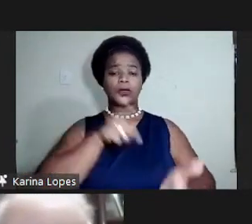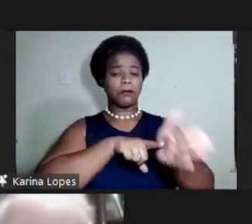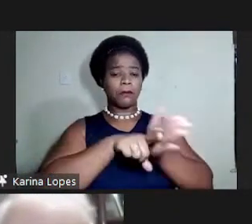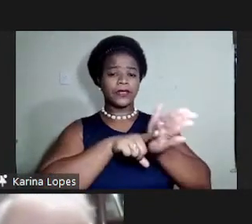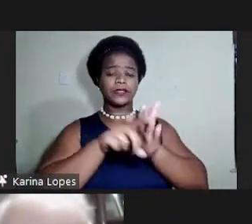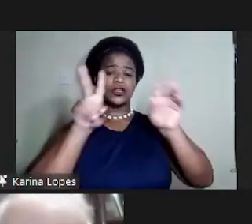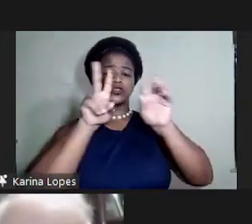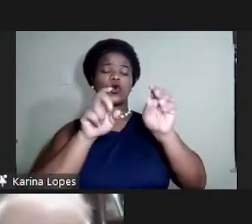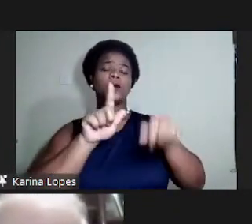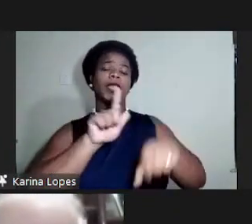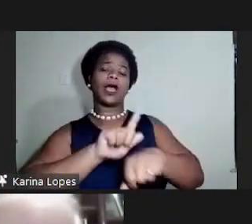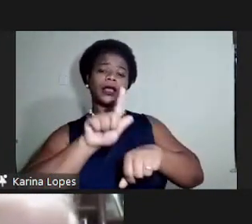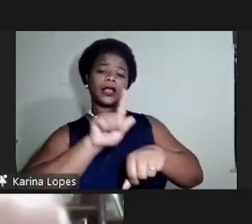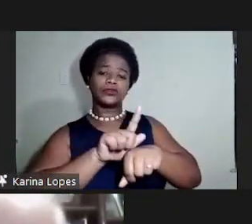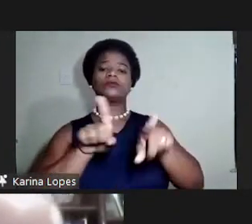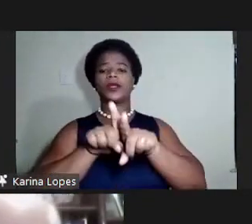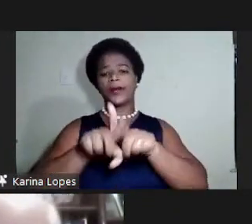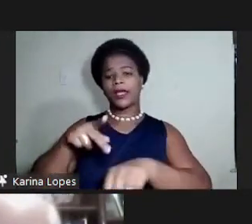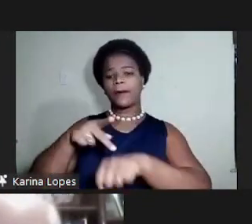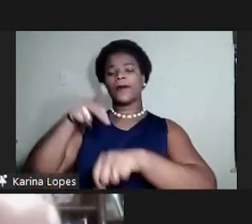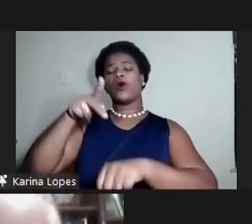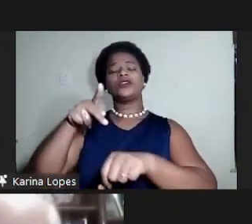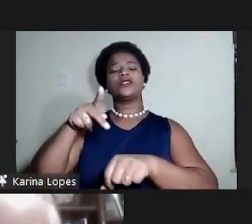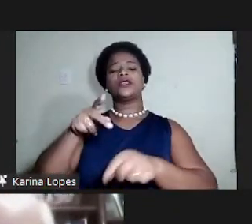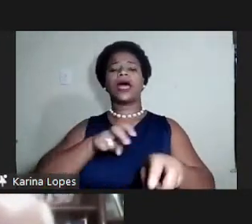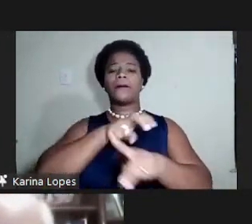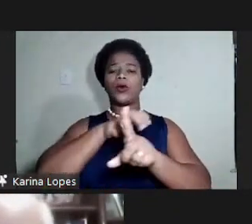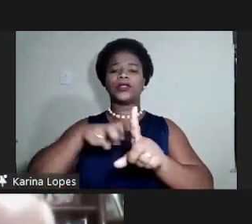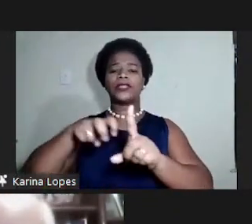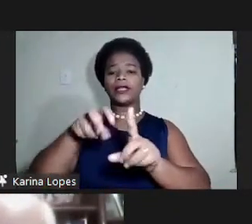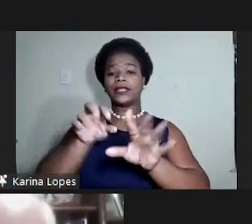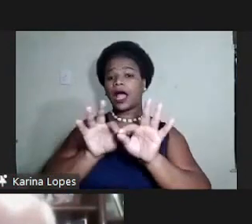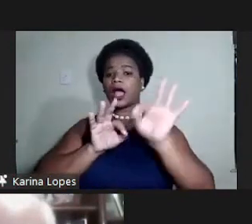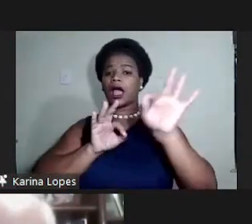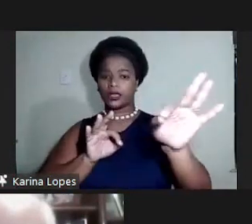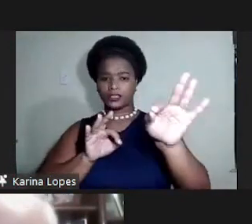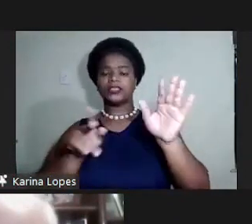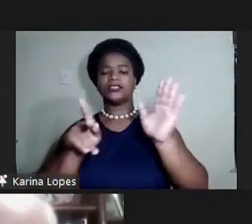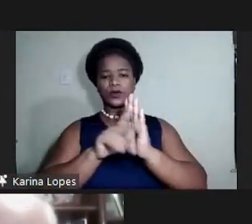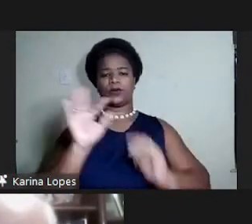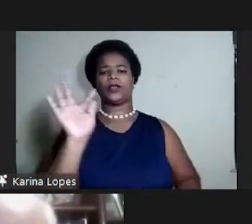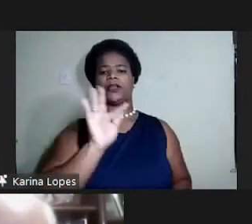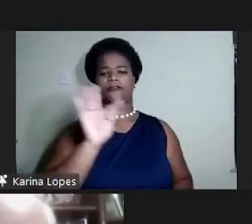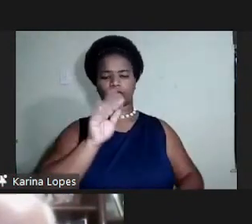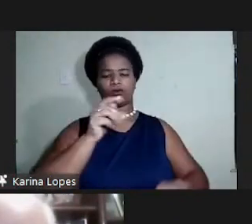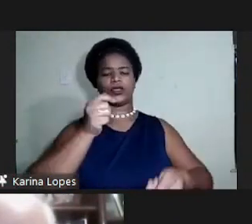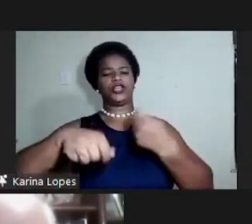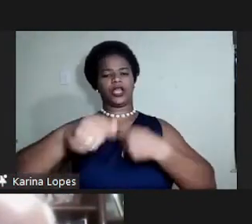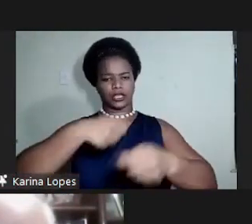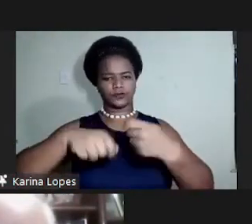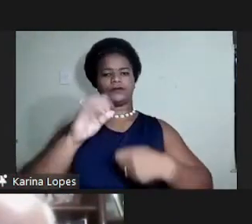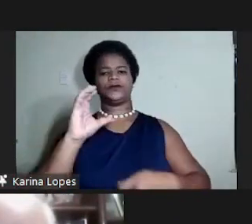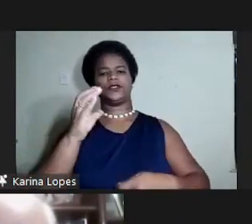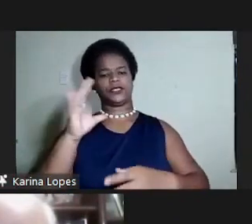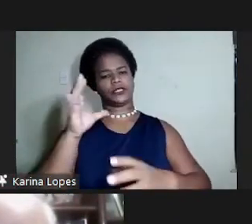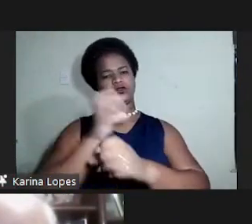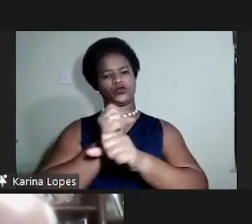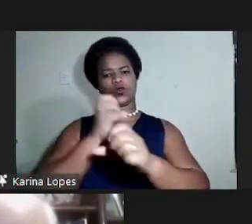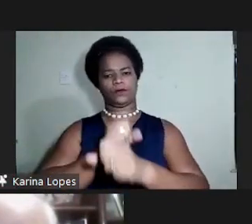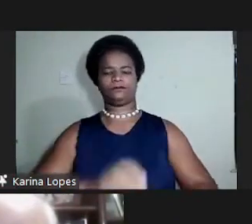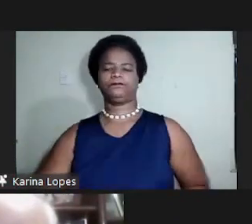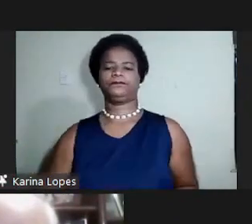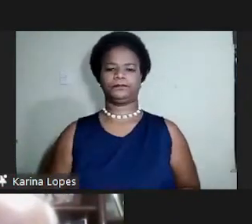e pós-graduação na modalidade à distância da Faculdade de Administração e Ciências Contábeis.